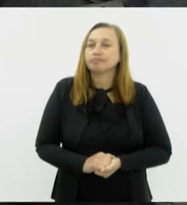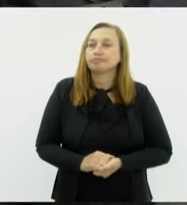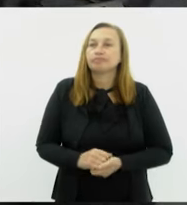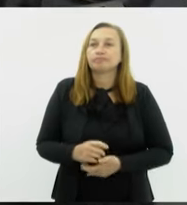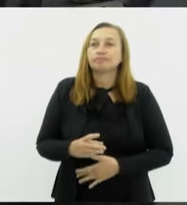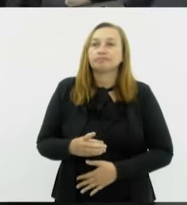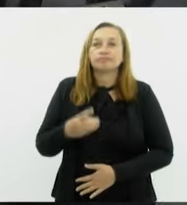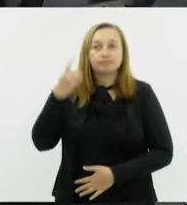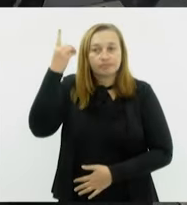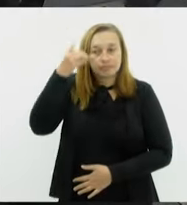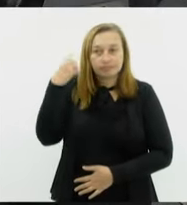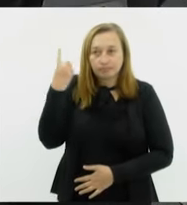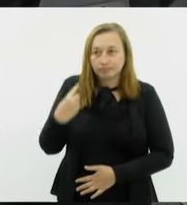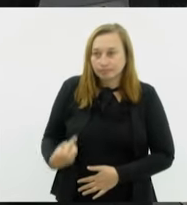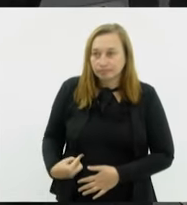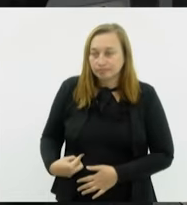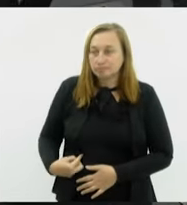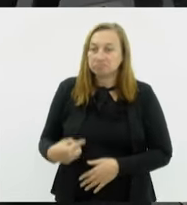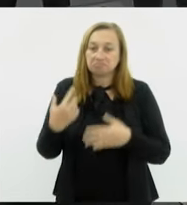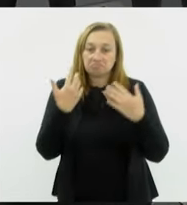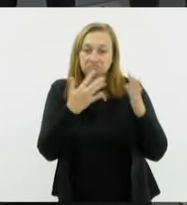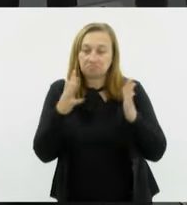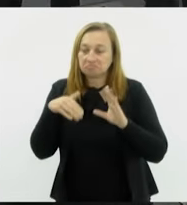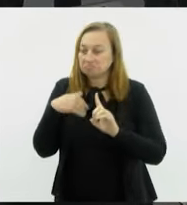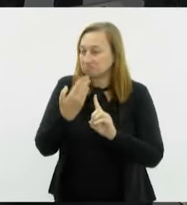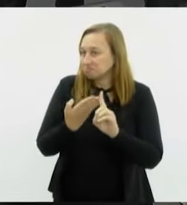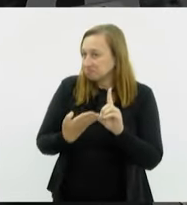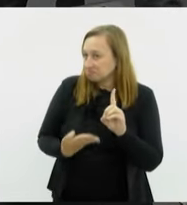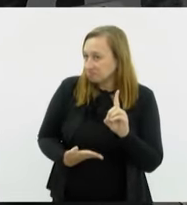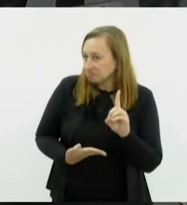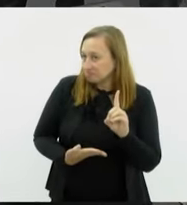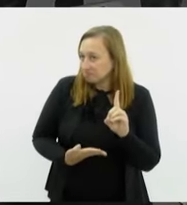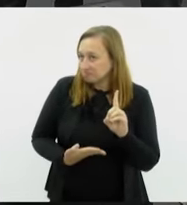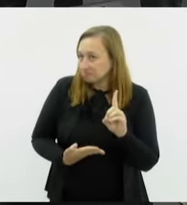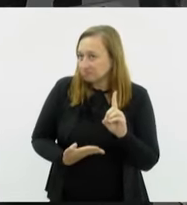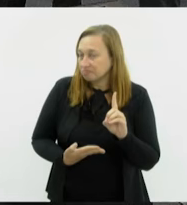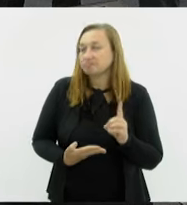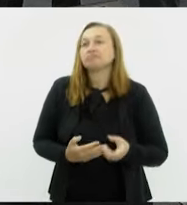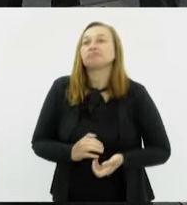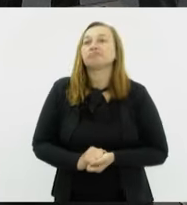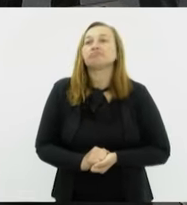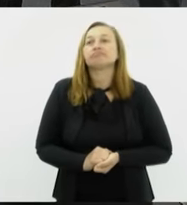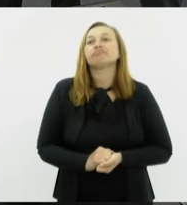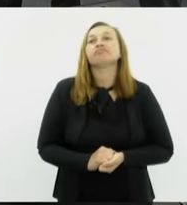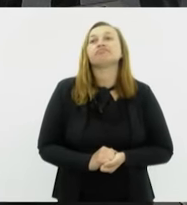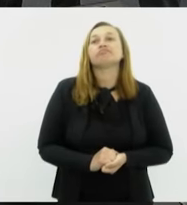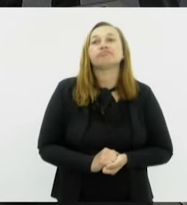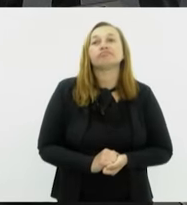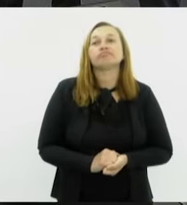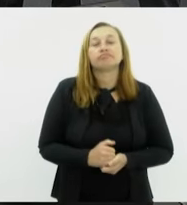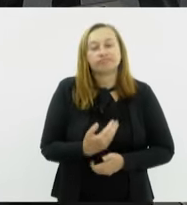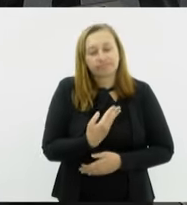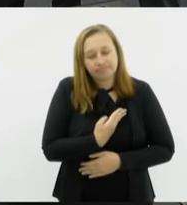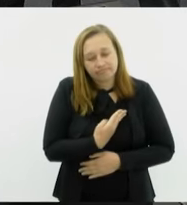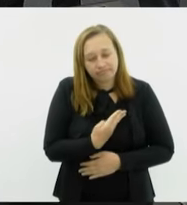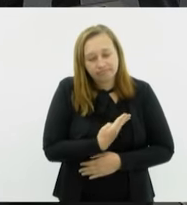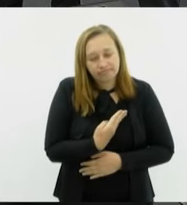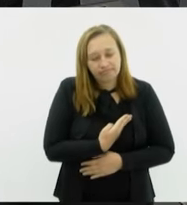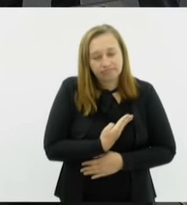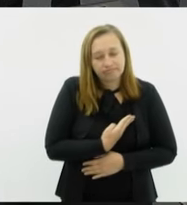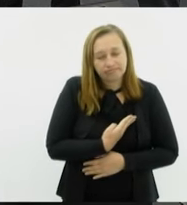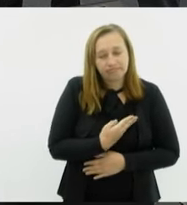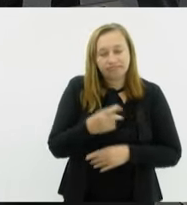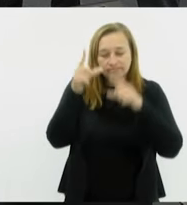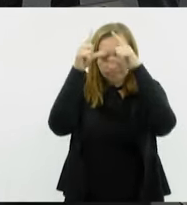Deputada Dani Balbi, por essa homenagem que vai ser prestada aqui nessa casa à nossa amiga, querida